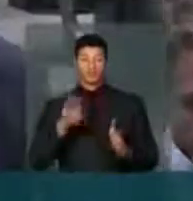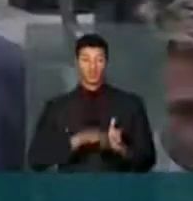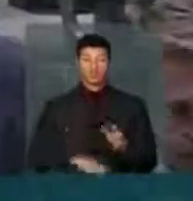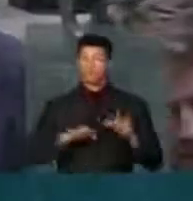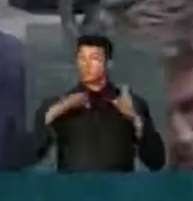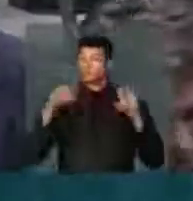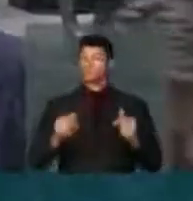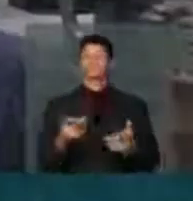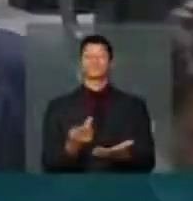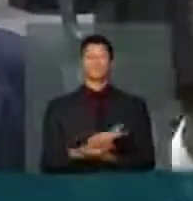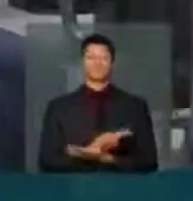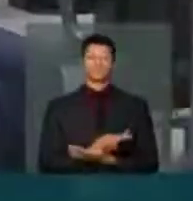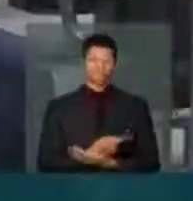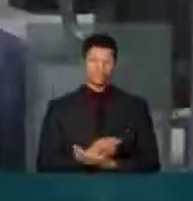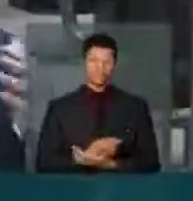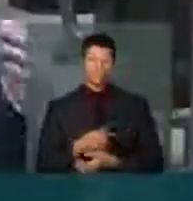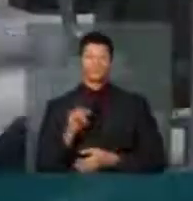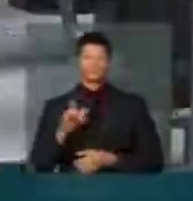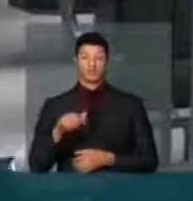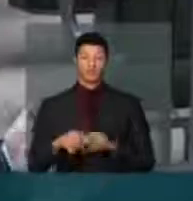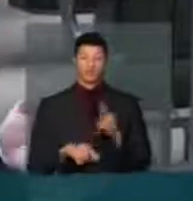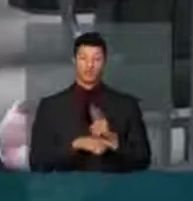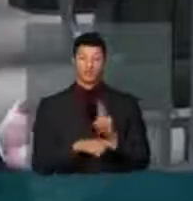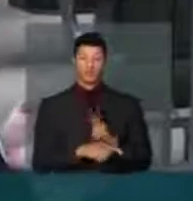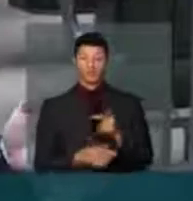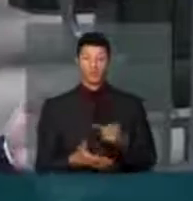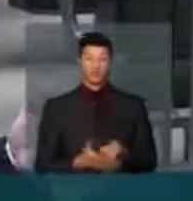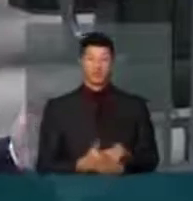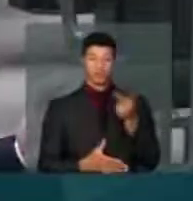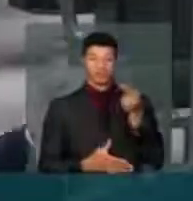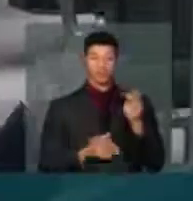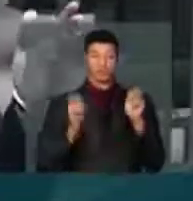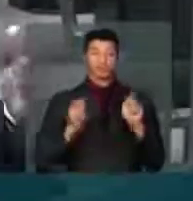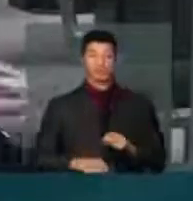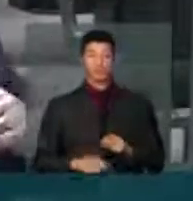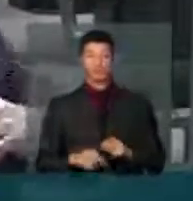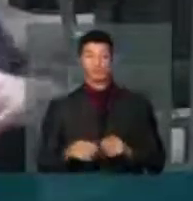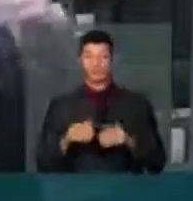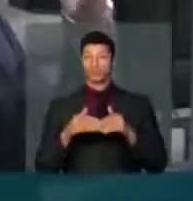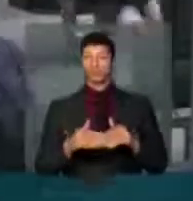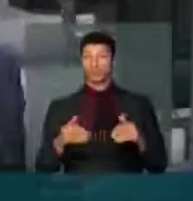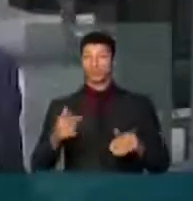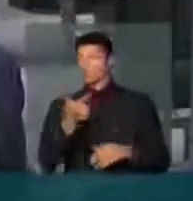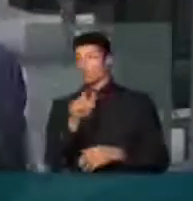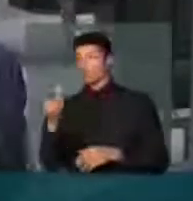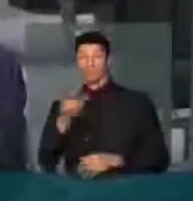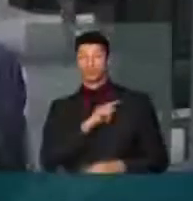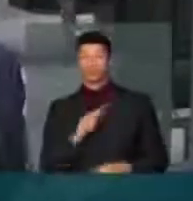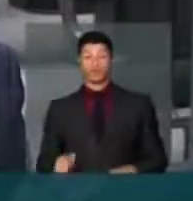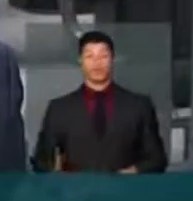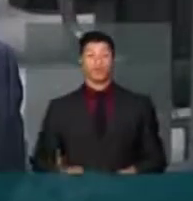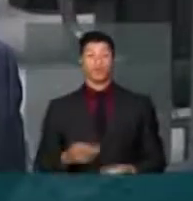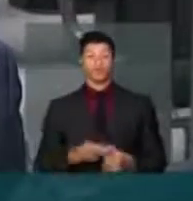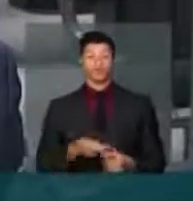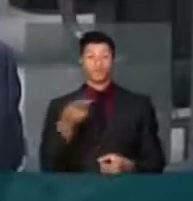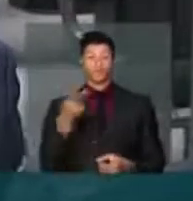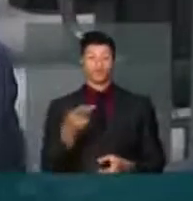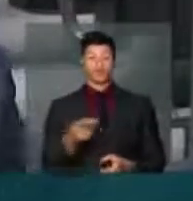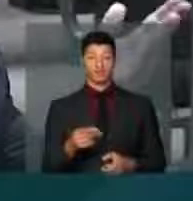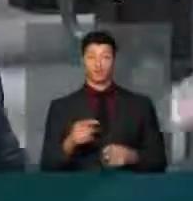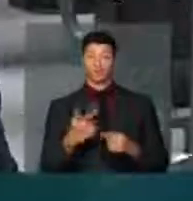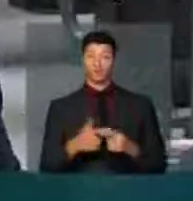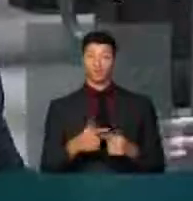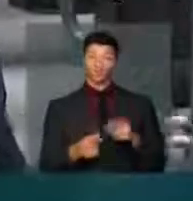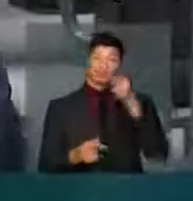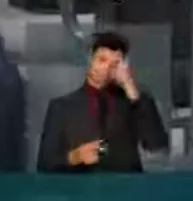tudo isso que está aí. Se era em defesa da Petrobras, tinha que botar outros para governar a Petrobras,